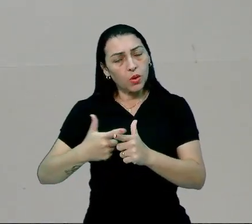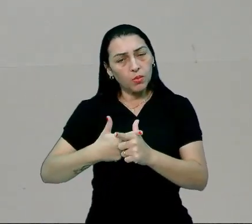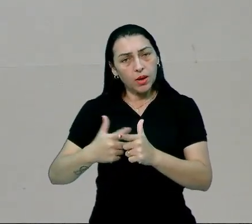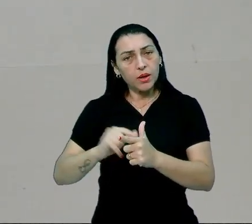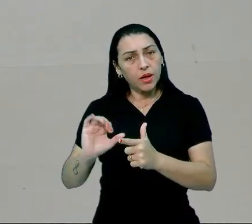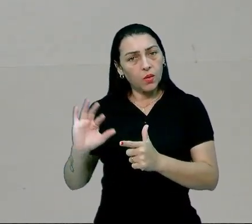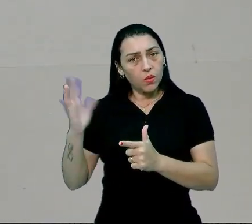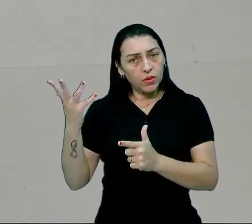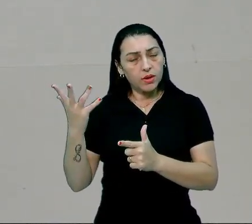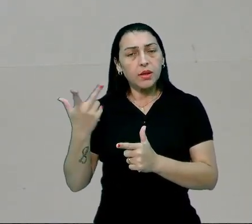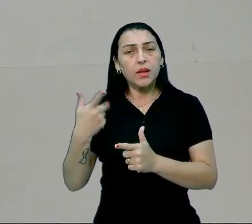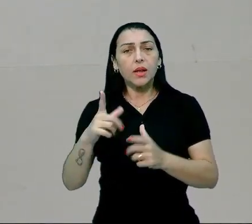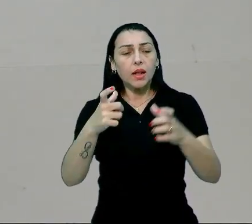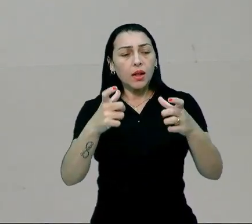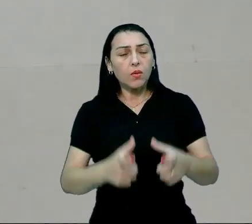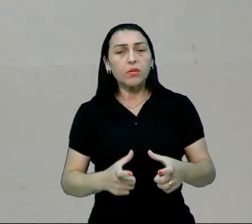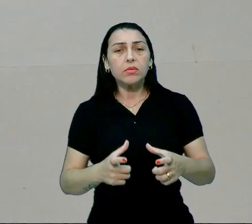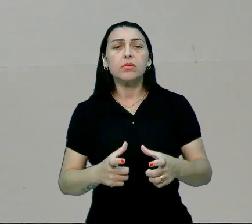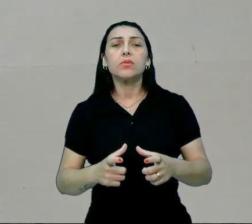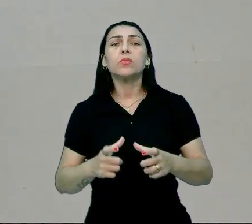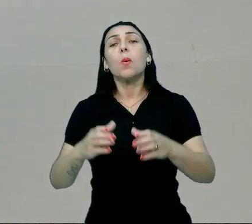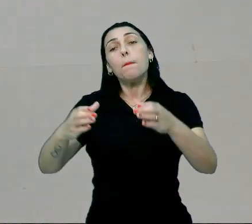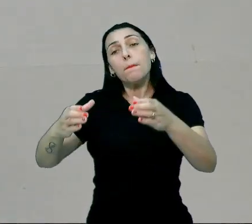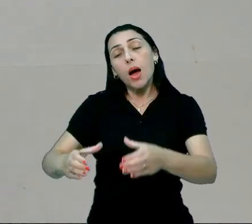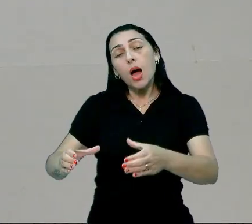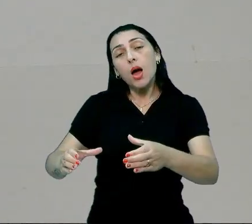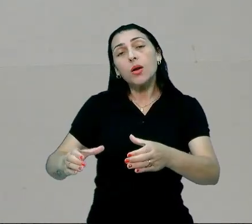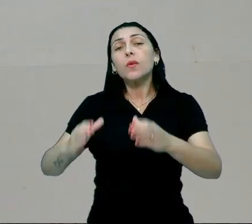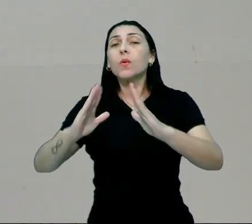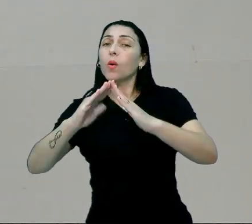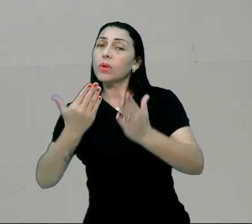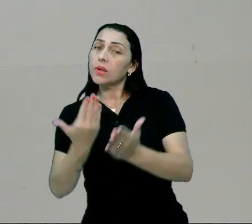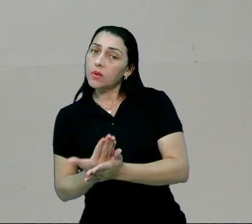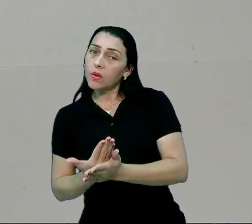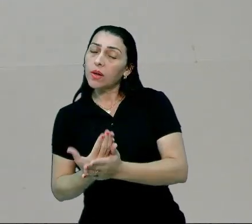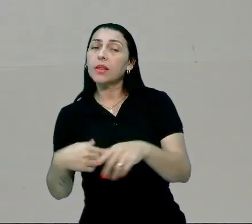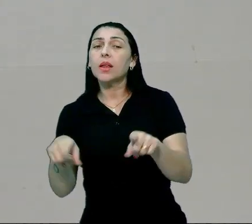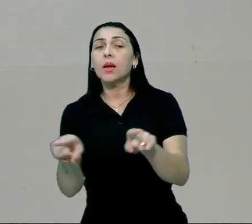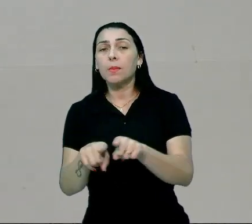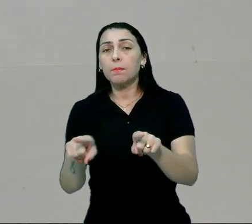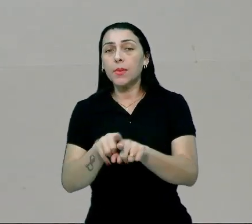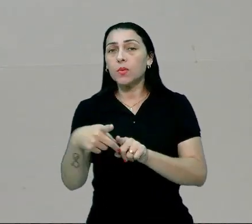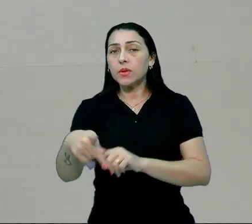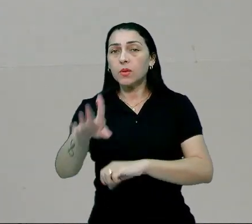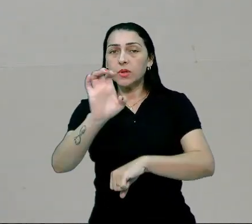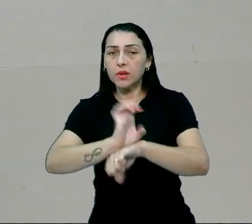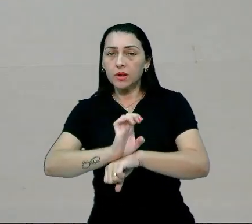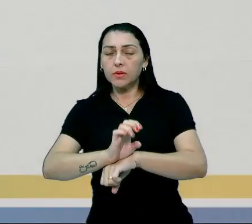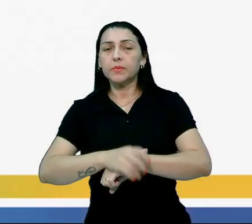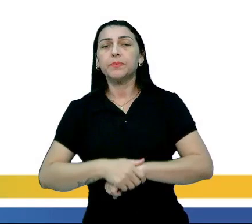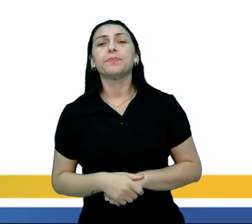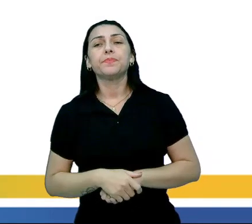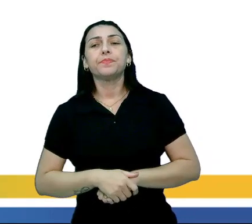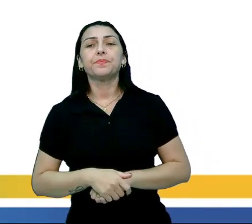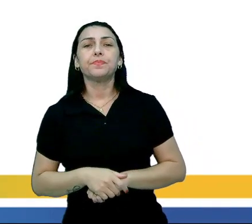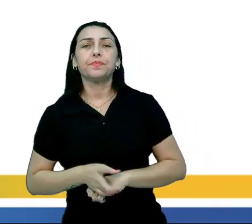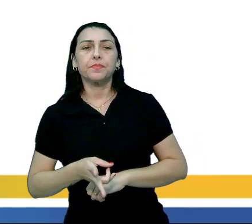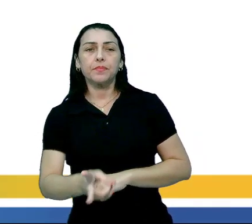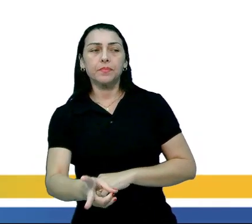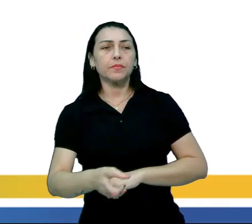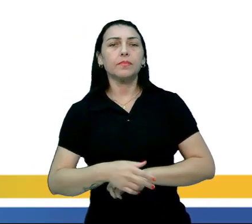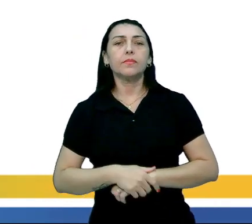que está acontecendo ali naquela situação, às vezes num bairro, às vezes na escola, às vezes até mesmo no seu estado. Então, vamos lá